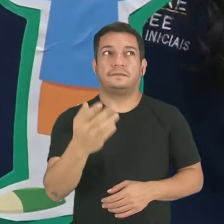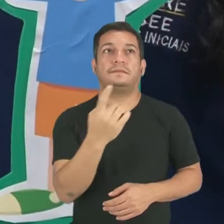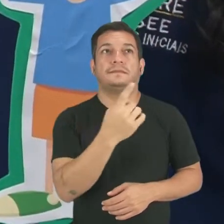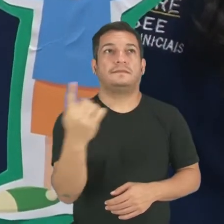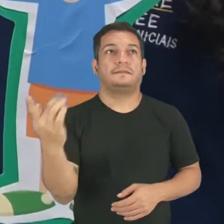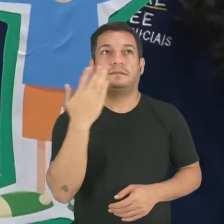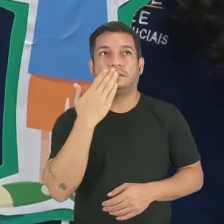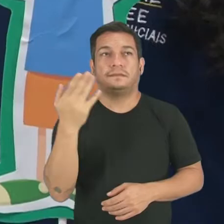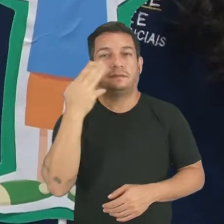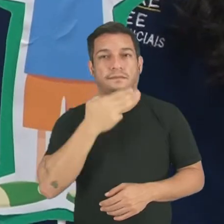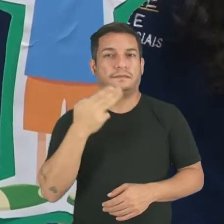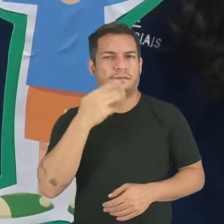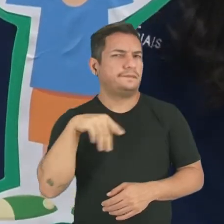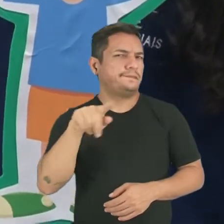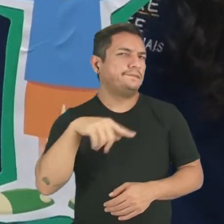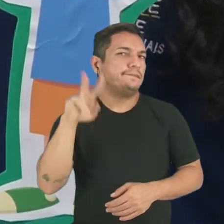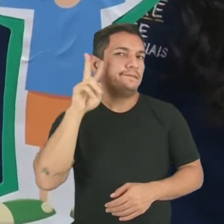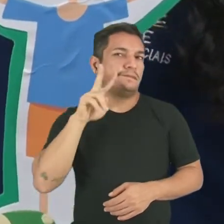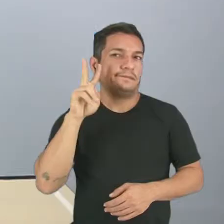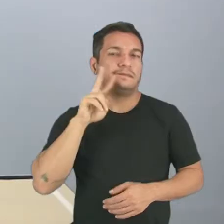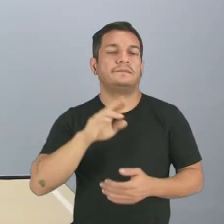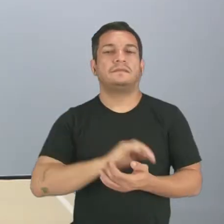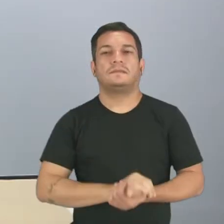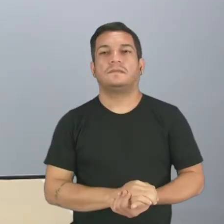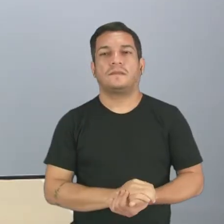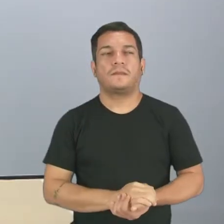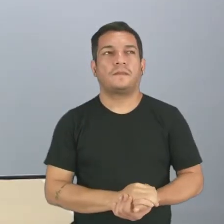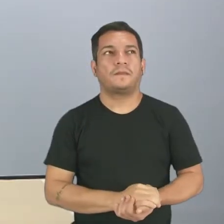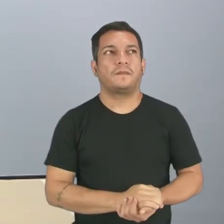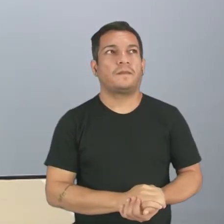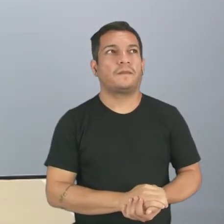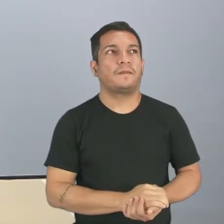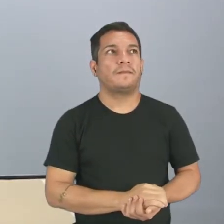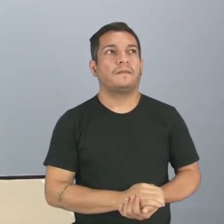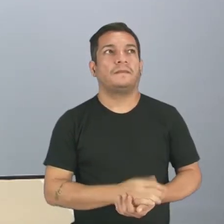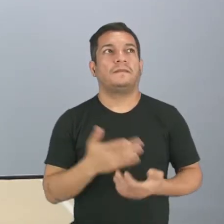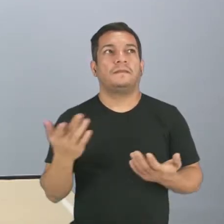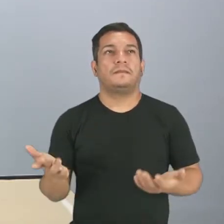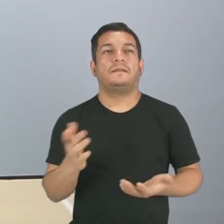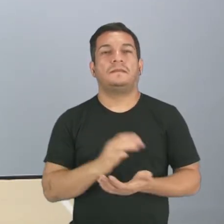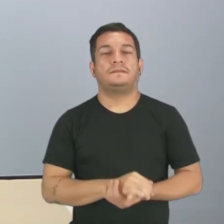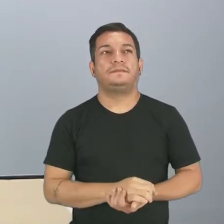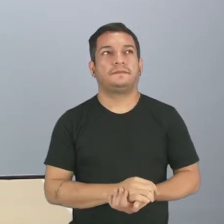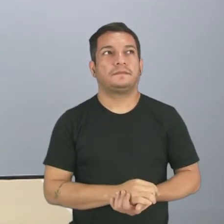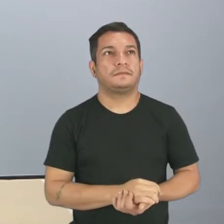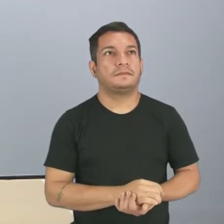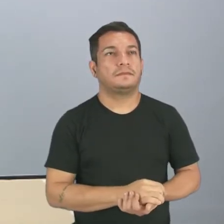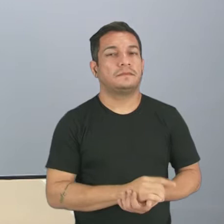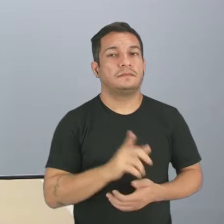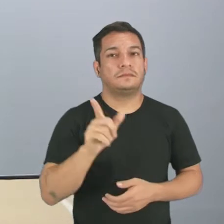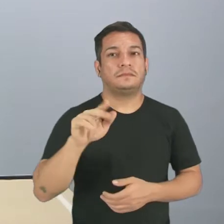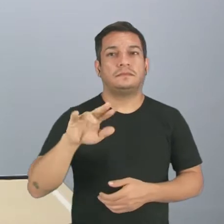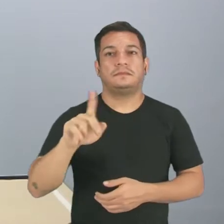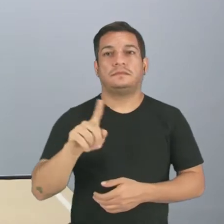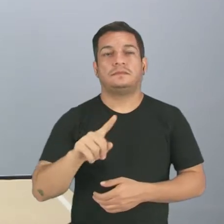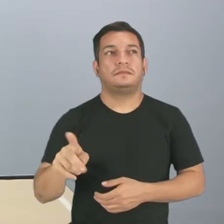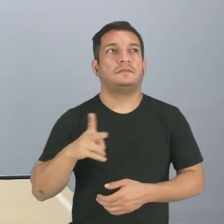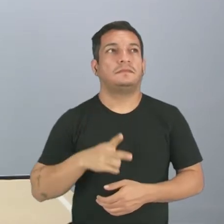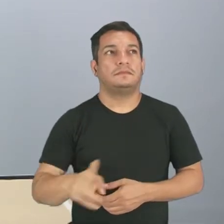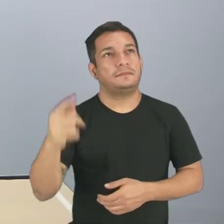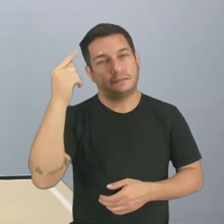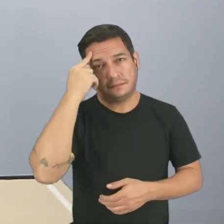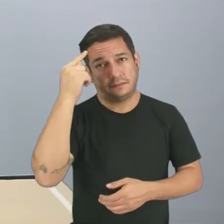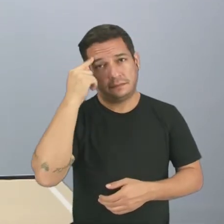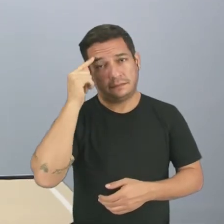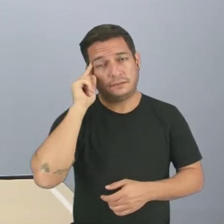tipo de doce. Vocês se lembram? É isso mesmo. Então, o Luiz continuou